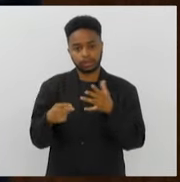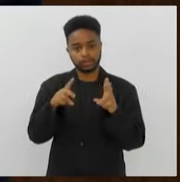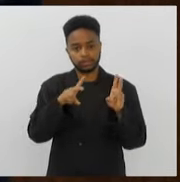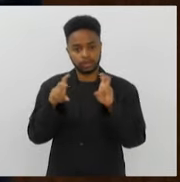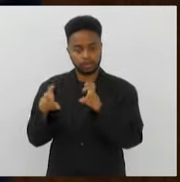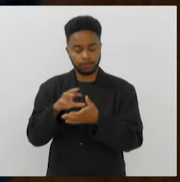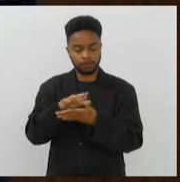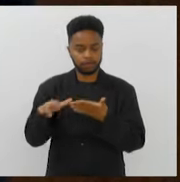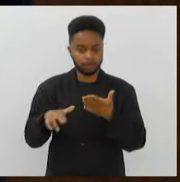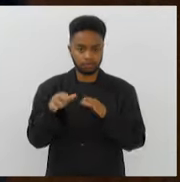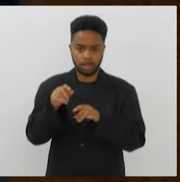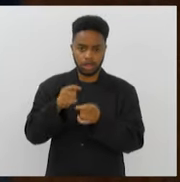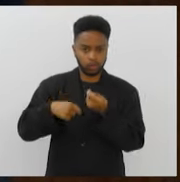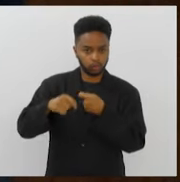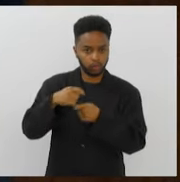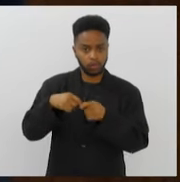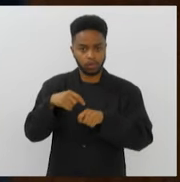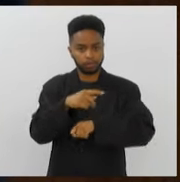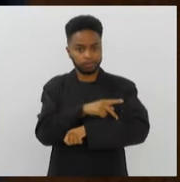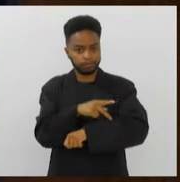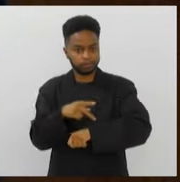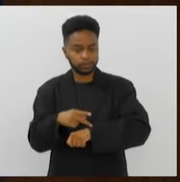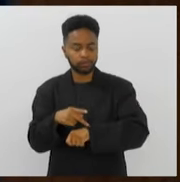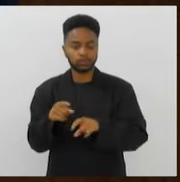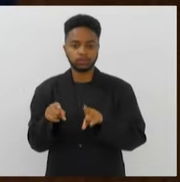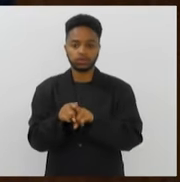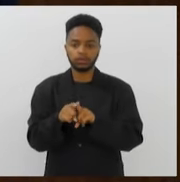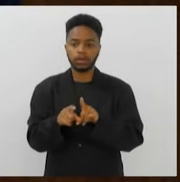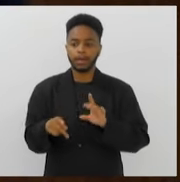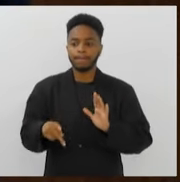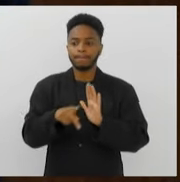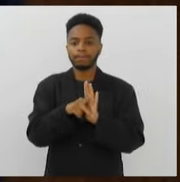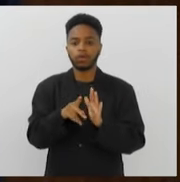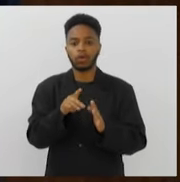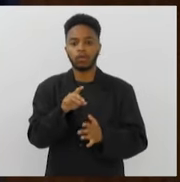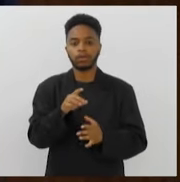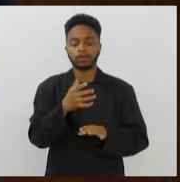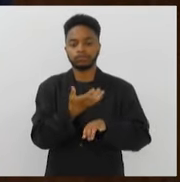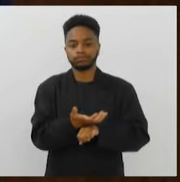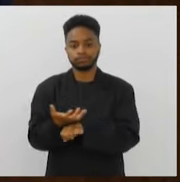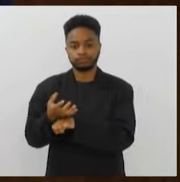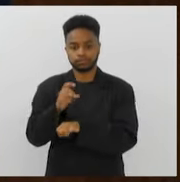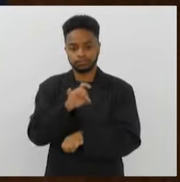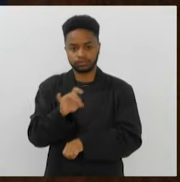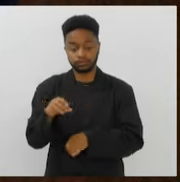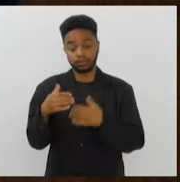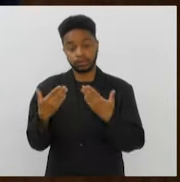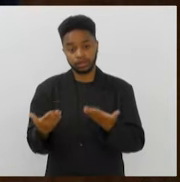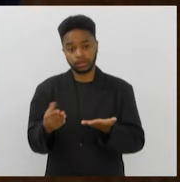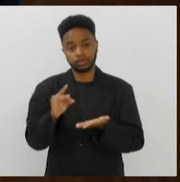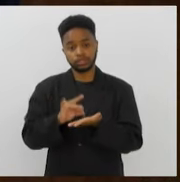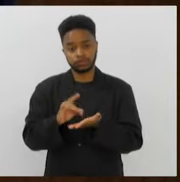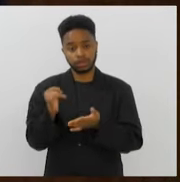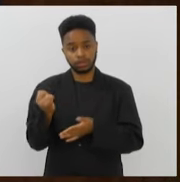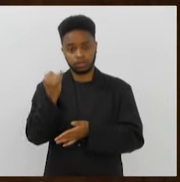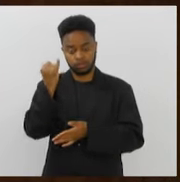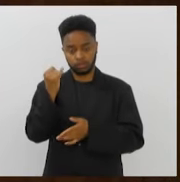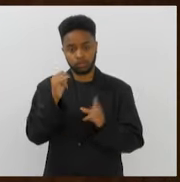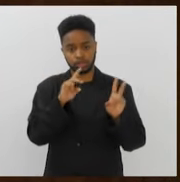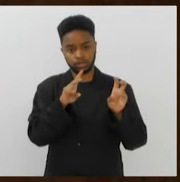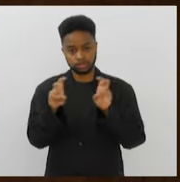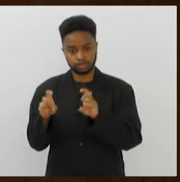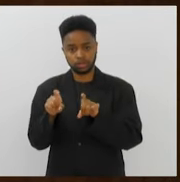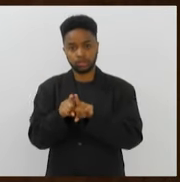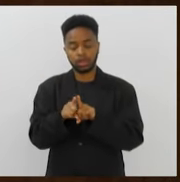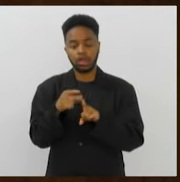razões pedagógicas, razões das próprias disciplinas. Então, é muito meritório isso, e